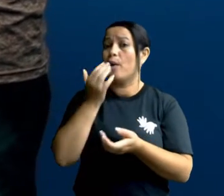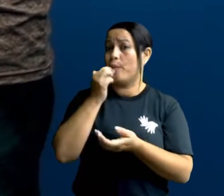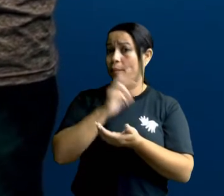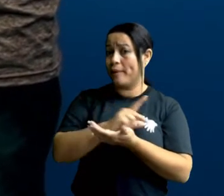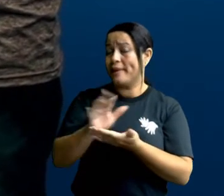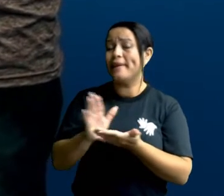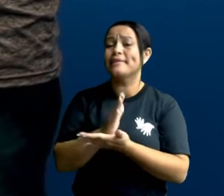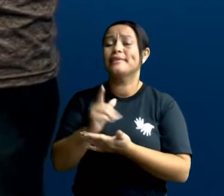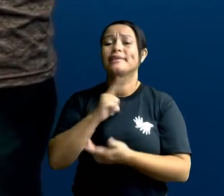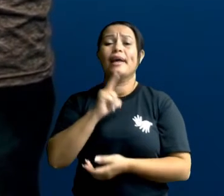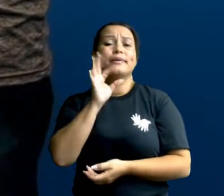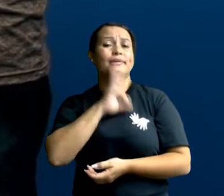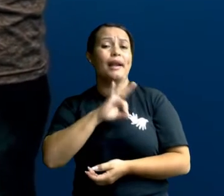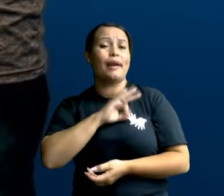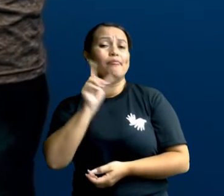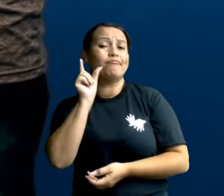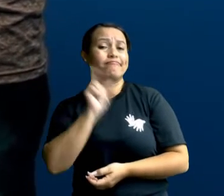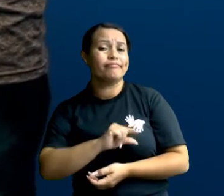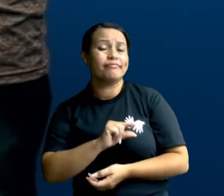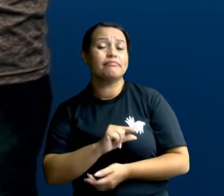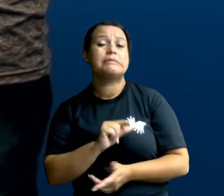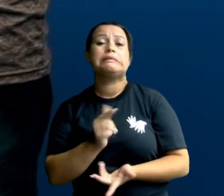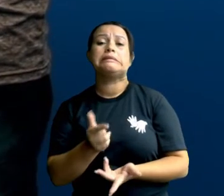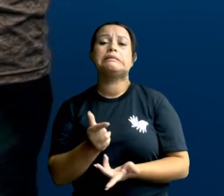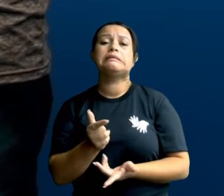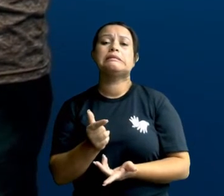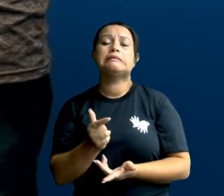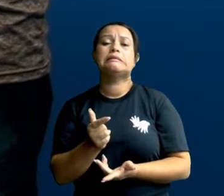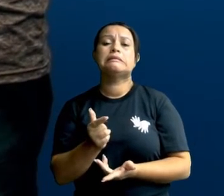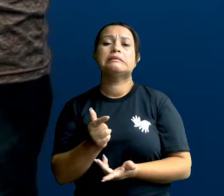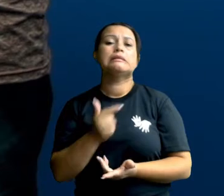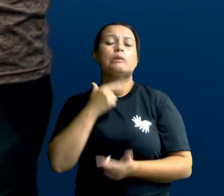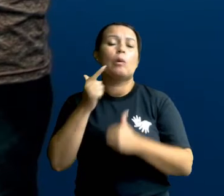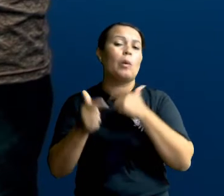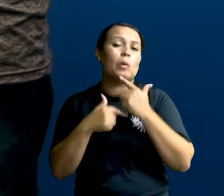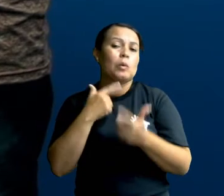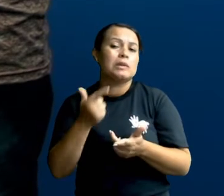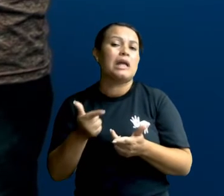renda mais baixa, eles ficam de fora, né,